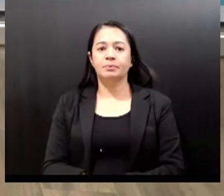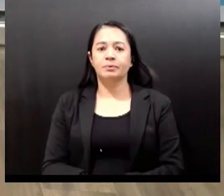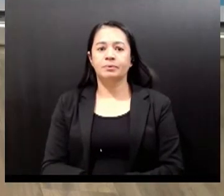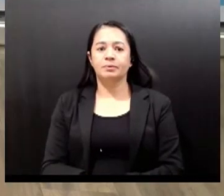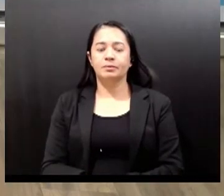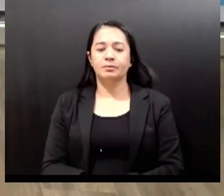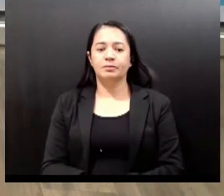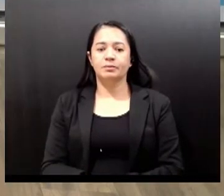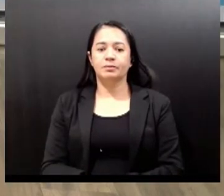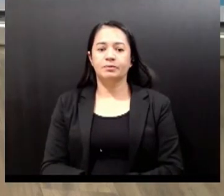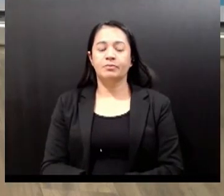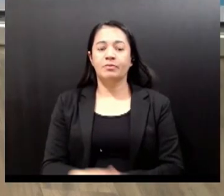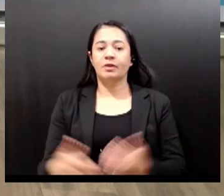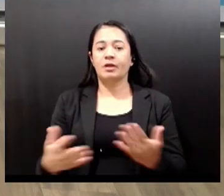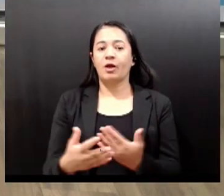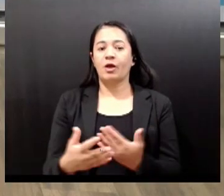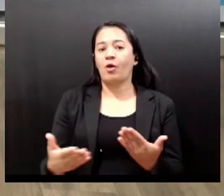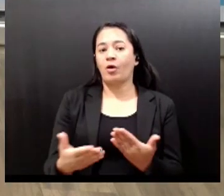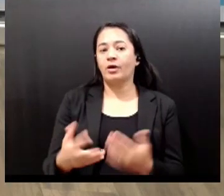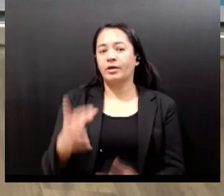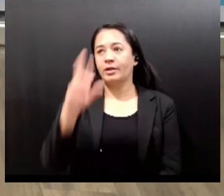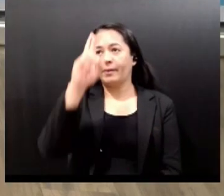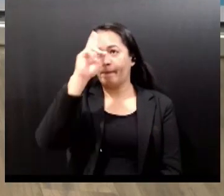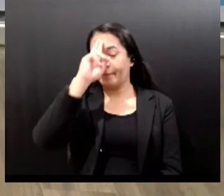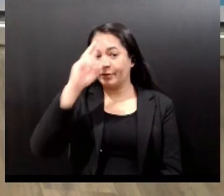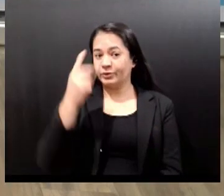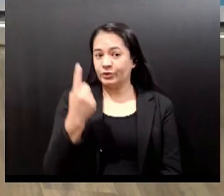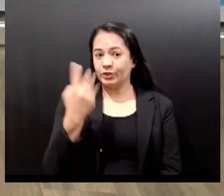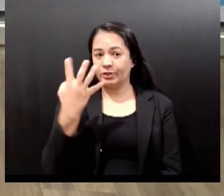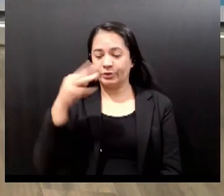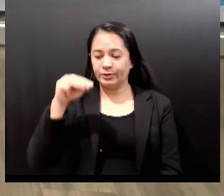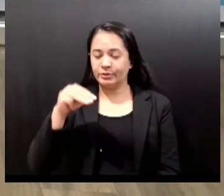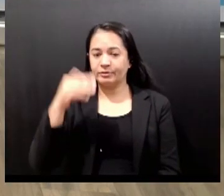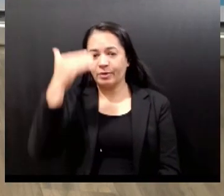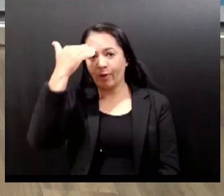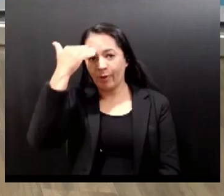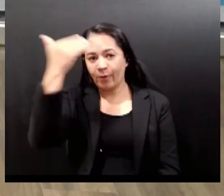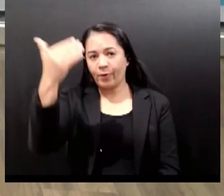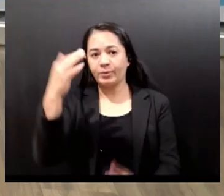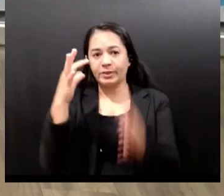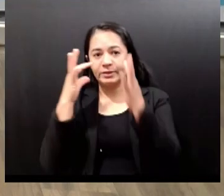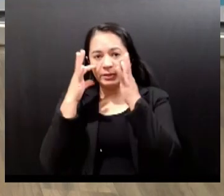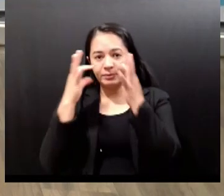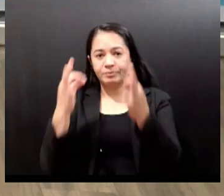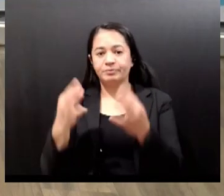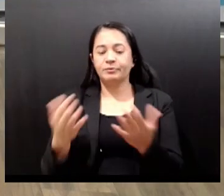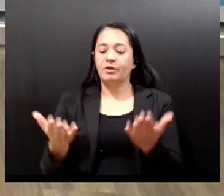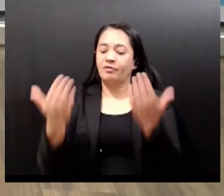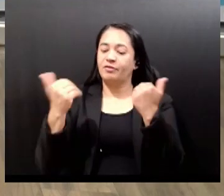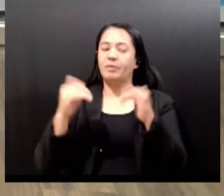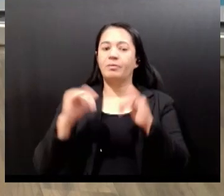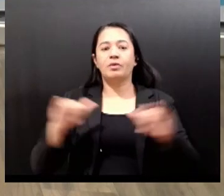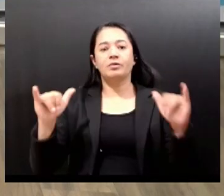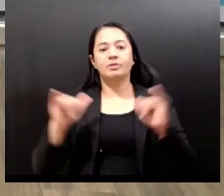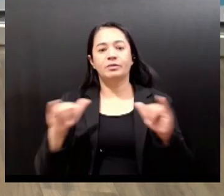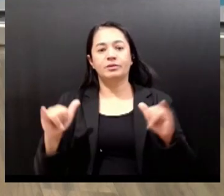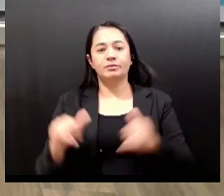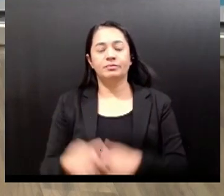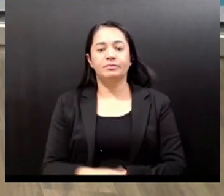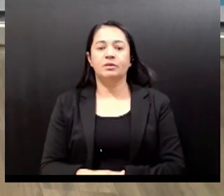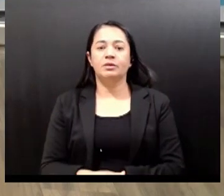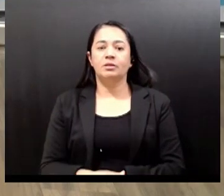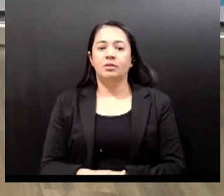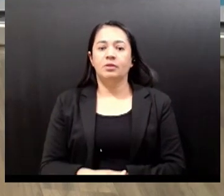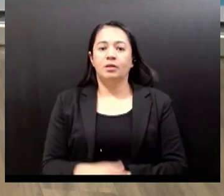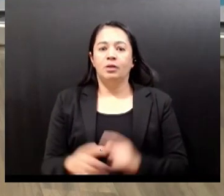Meio-dia mais 14 minutos, muito obrigado pela sua companhia, pela sua audiência. Vamos com as notícias do Legislativo, porque ontem foi dia